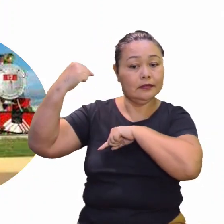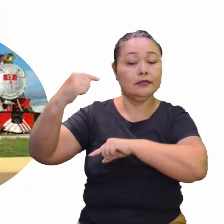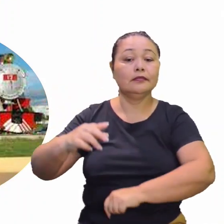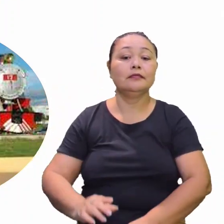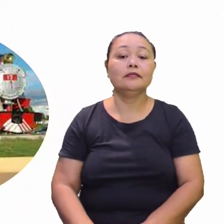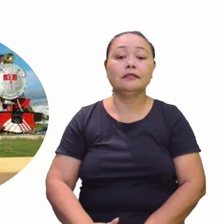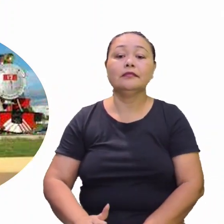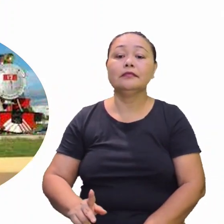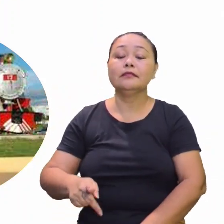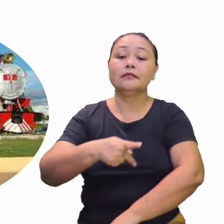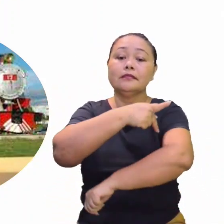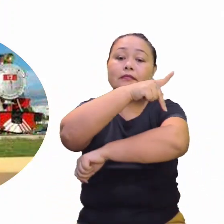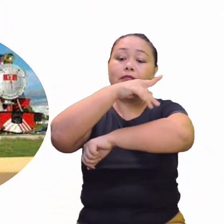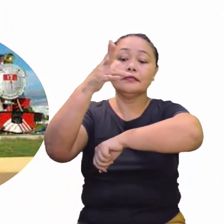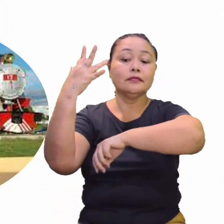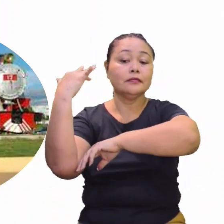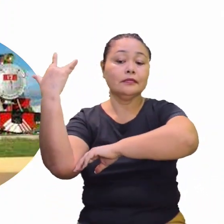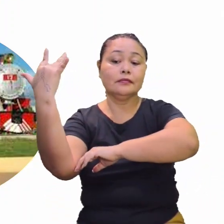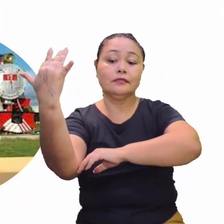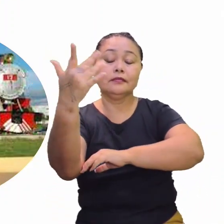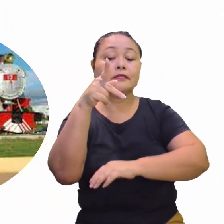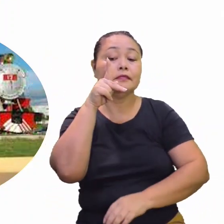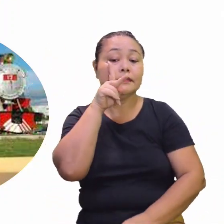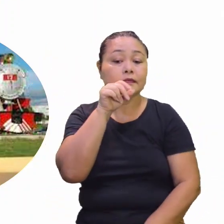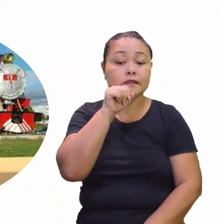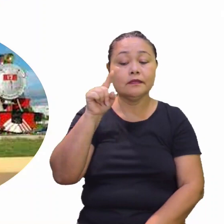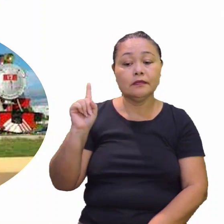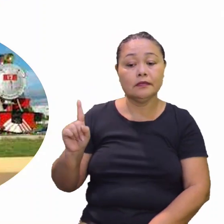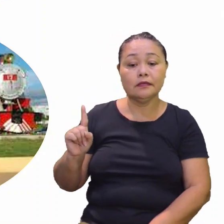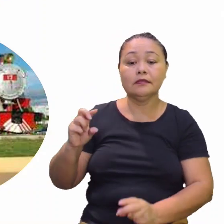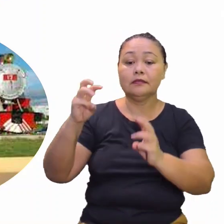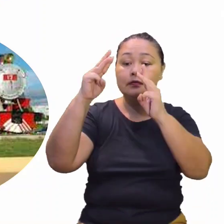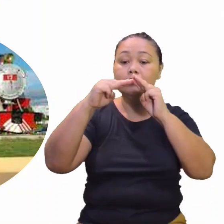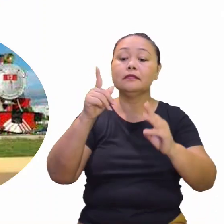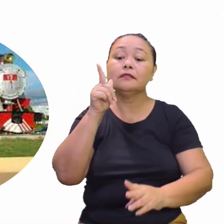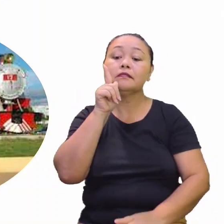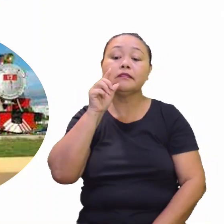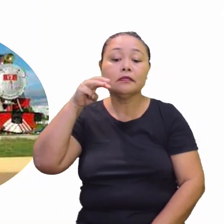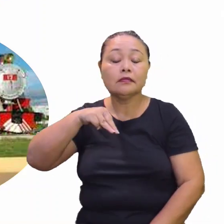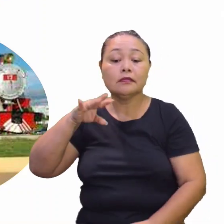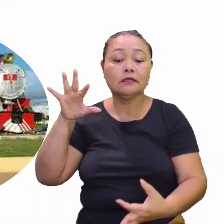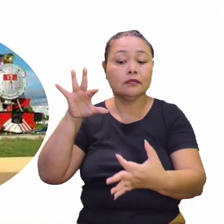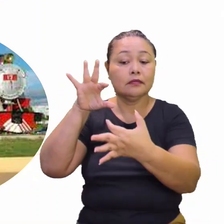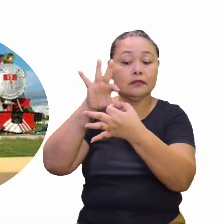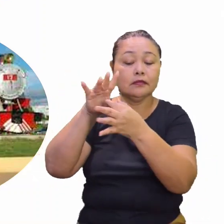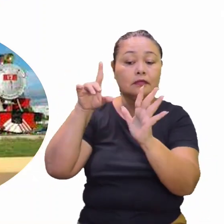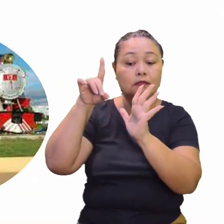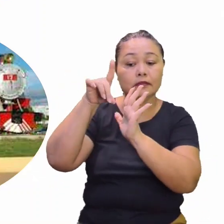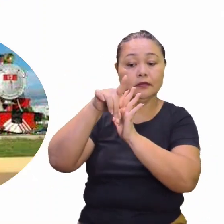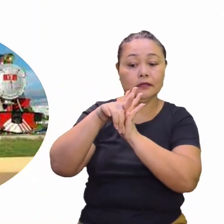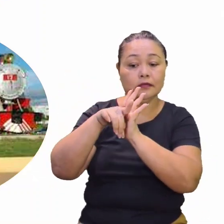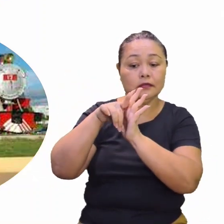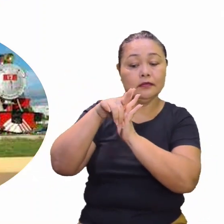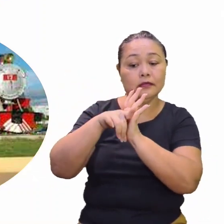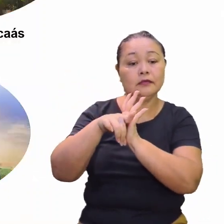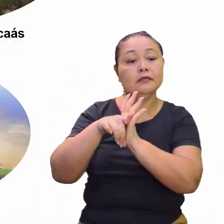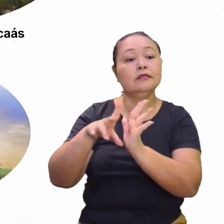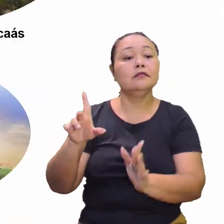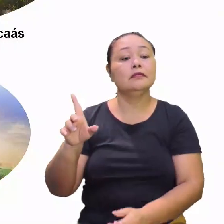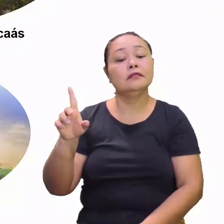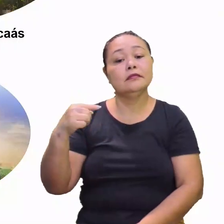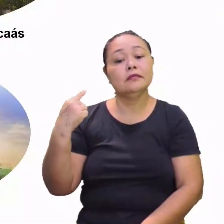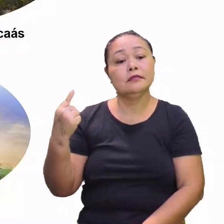época. Muito bem. Parque Natural Porto Velho também. Nós temos o Museu de Guajará-Mirim também, que está ligado aí, atrelado à questão da